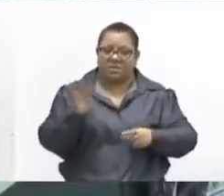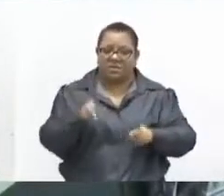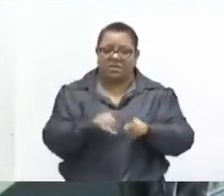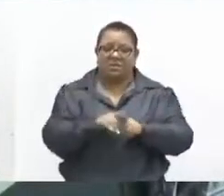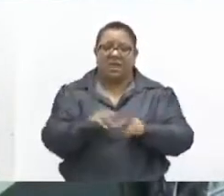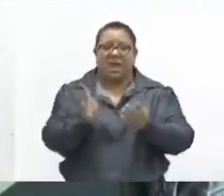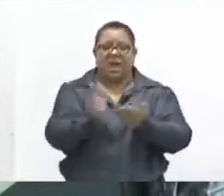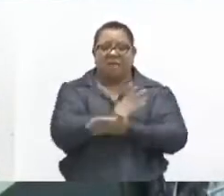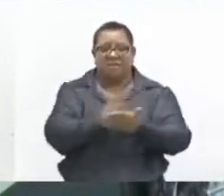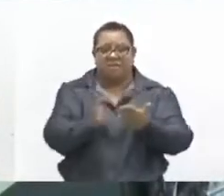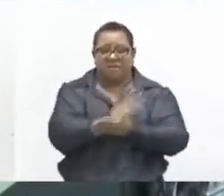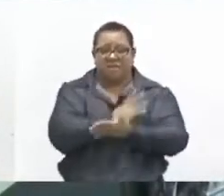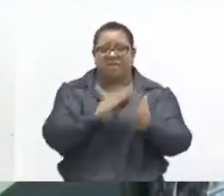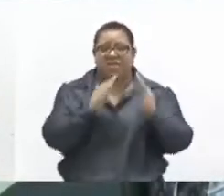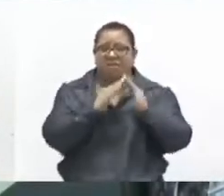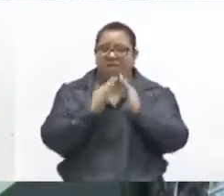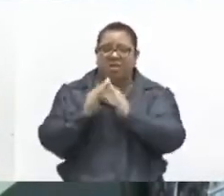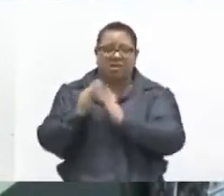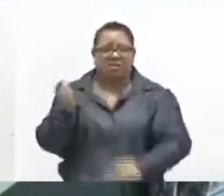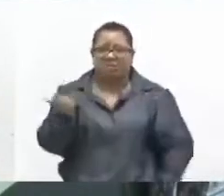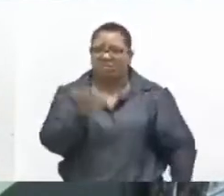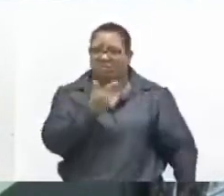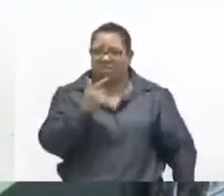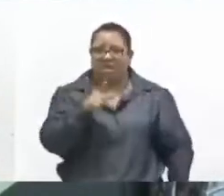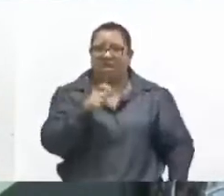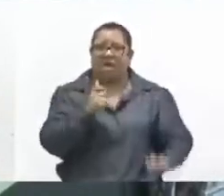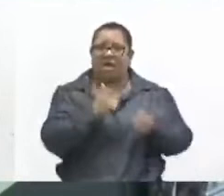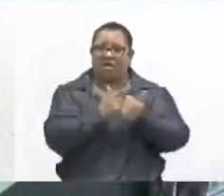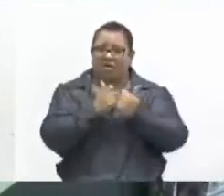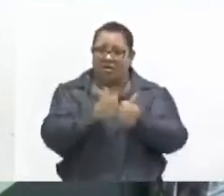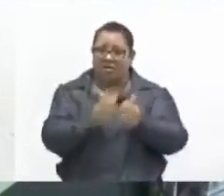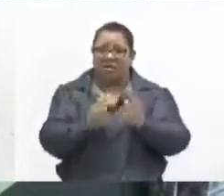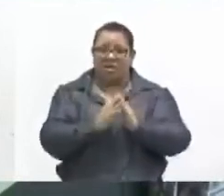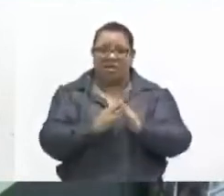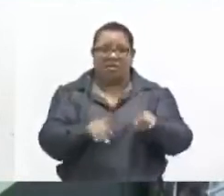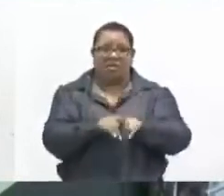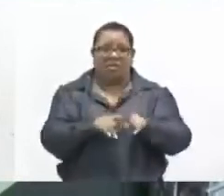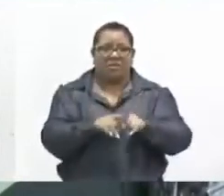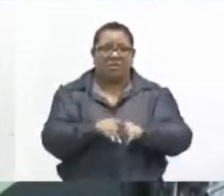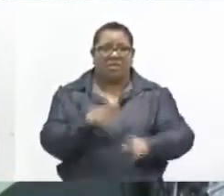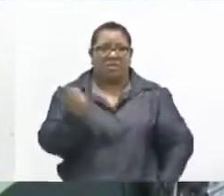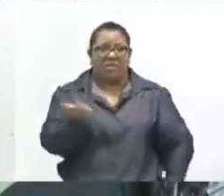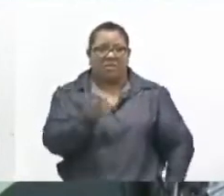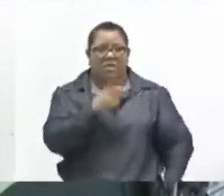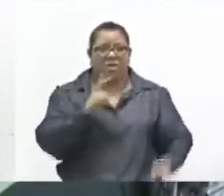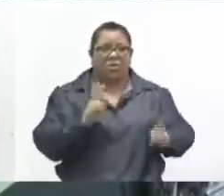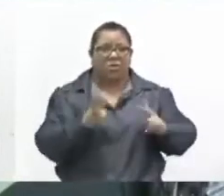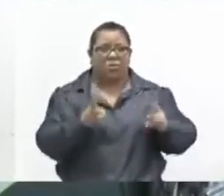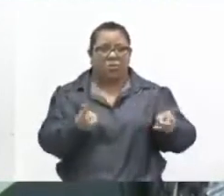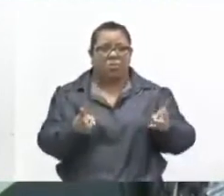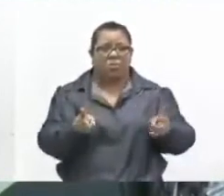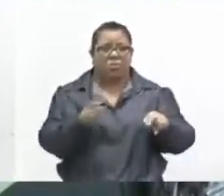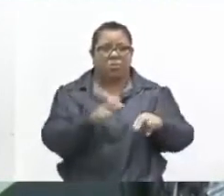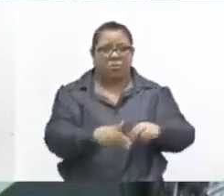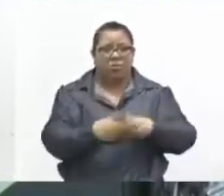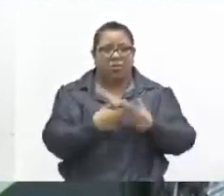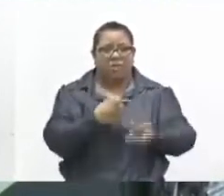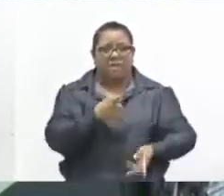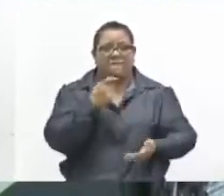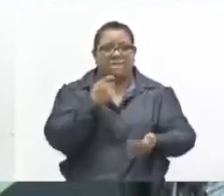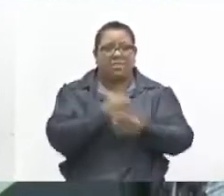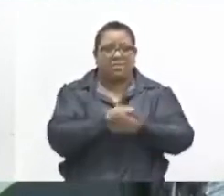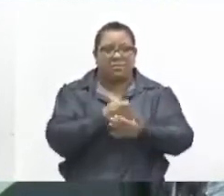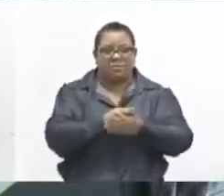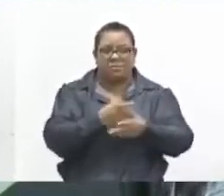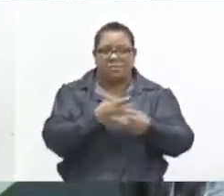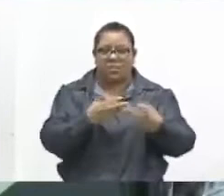onde morar, então por isso que as universidades elas têm auxílio moradia. O estudante não consegue permanecer, porque o estudante precisa comprar outras coisas